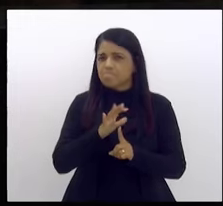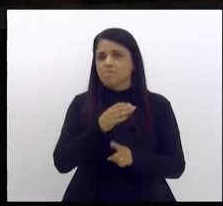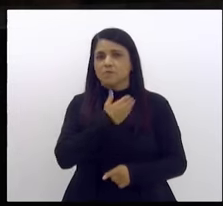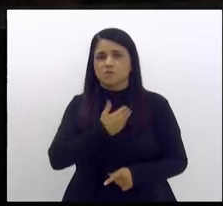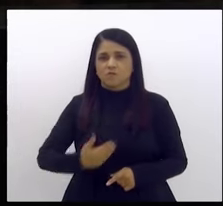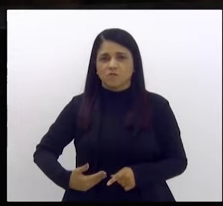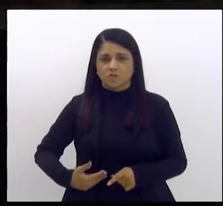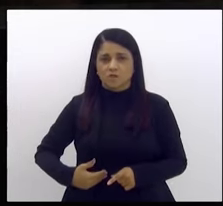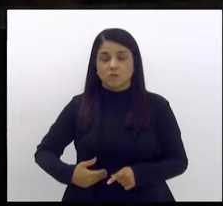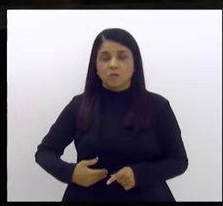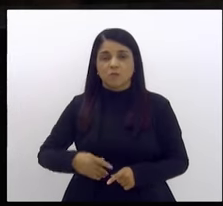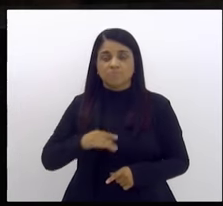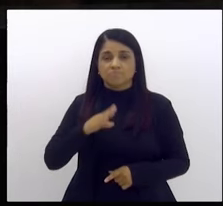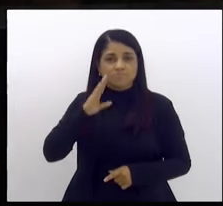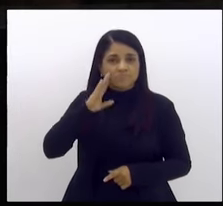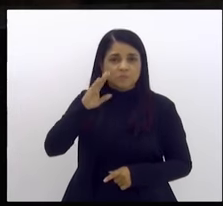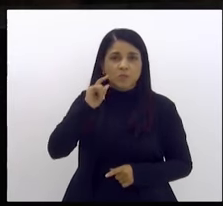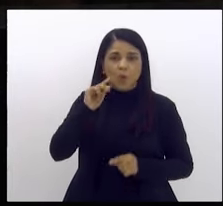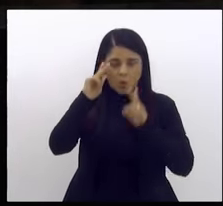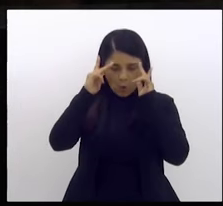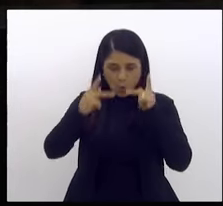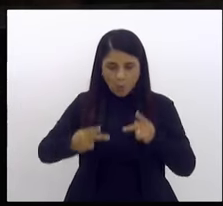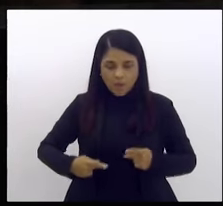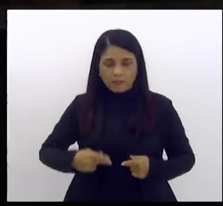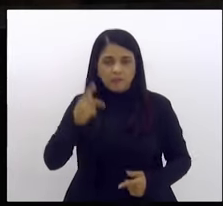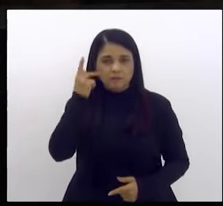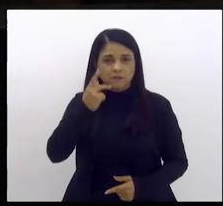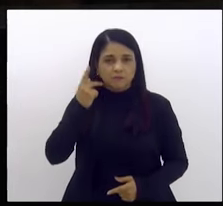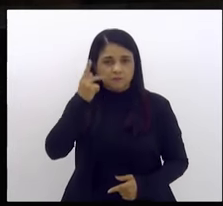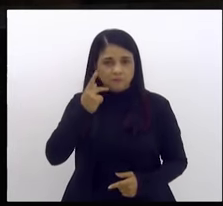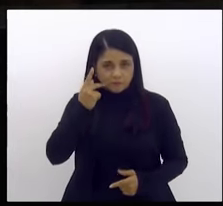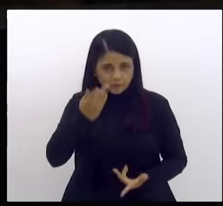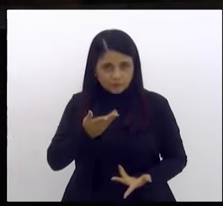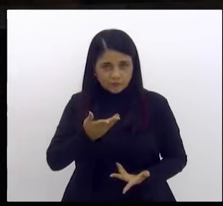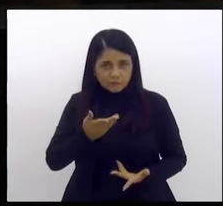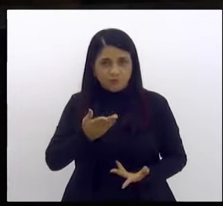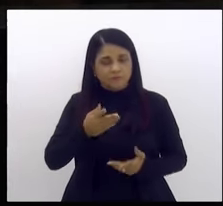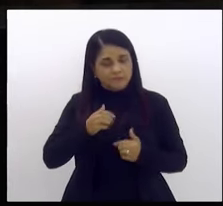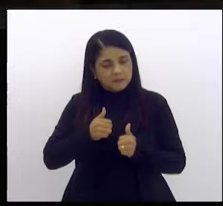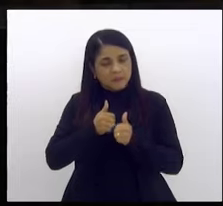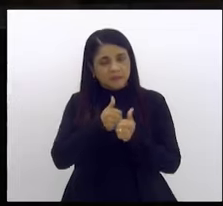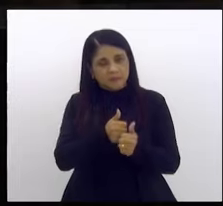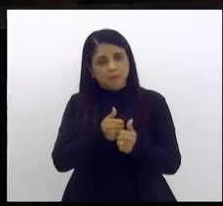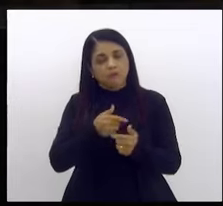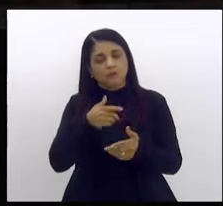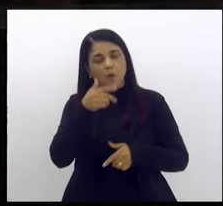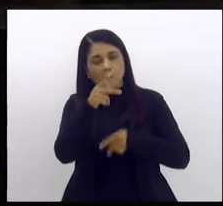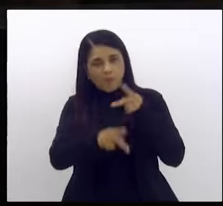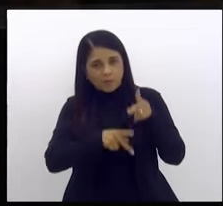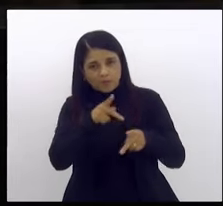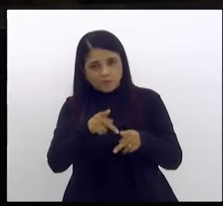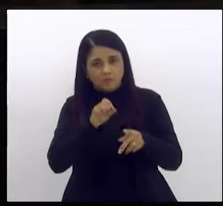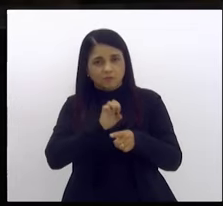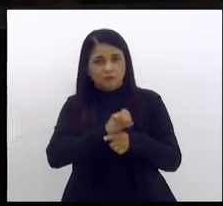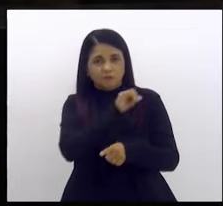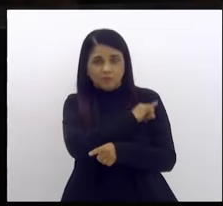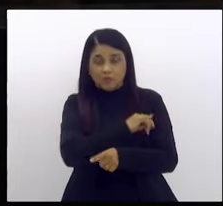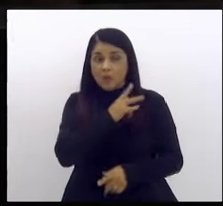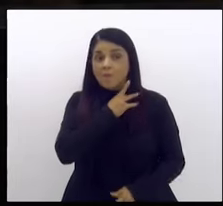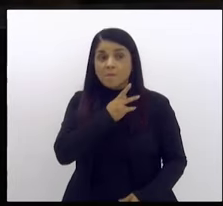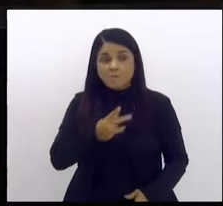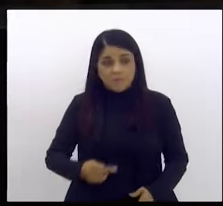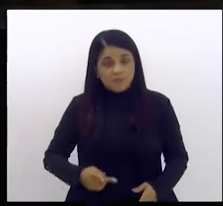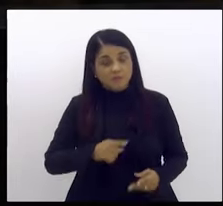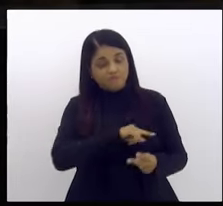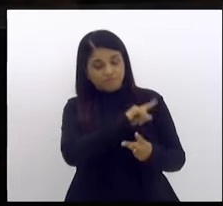menos, humanidade em suas políticas. Então, sigamos aí pelo povo do estado do Rio de Janeiro. E, senhor presidente, trago aqui